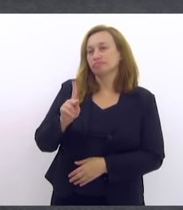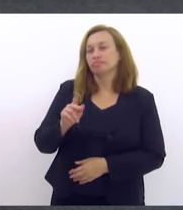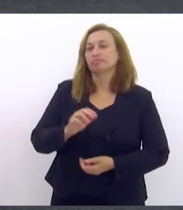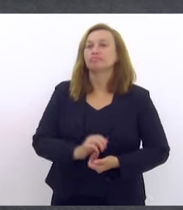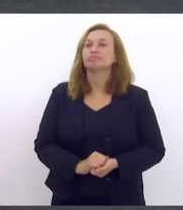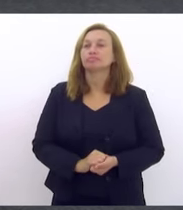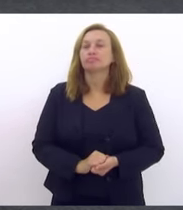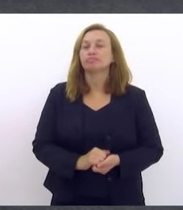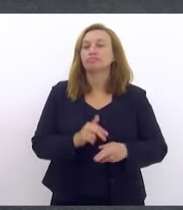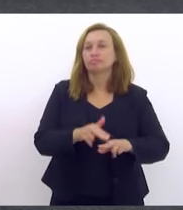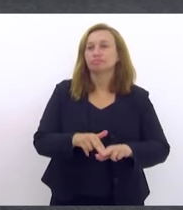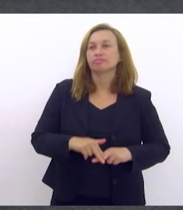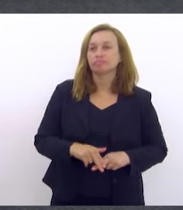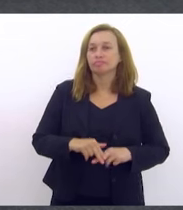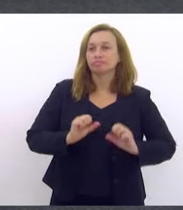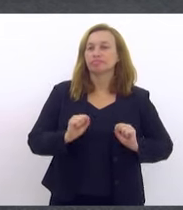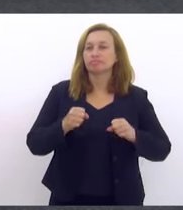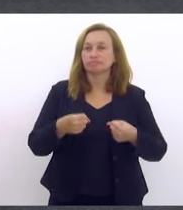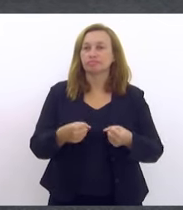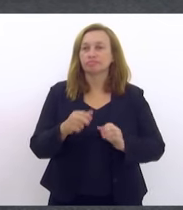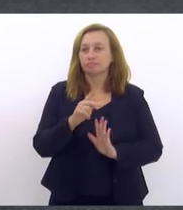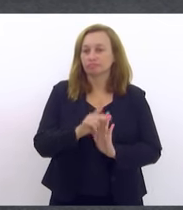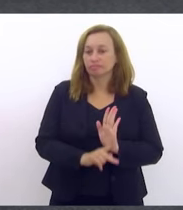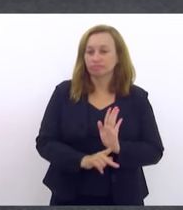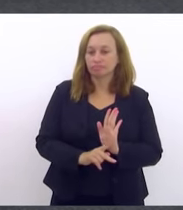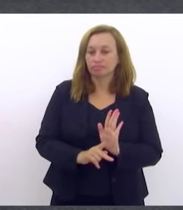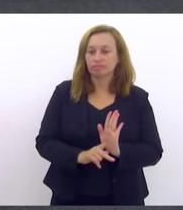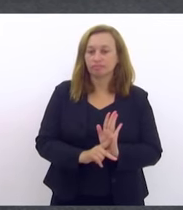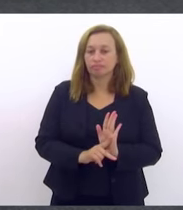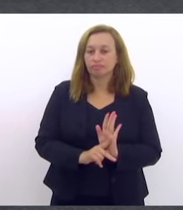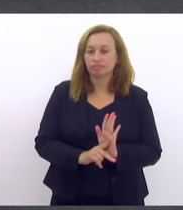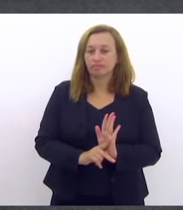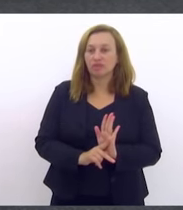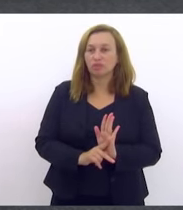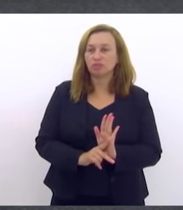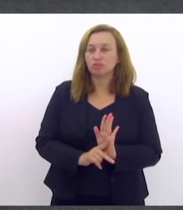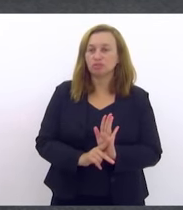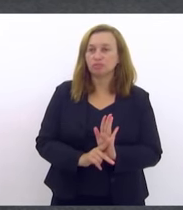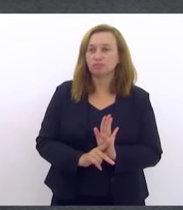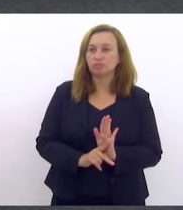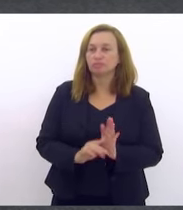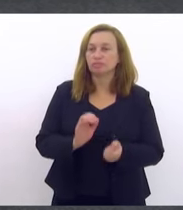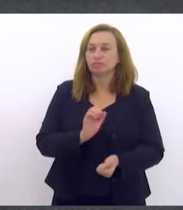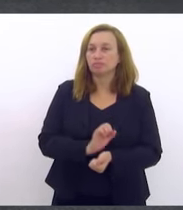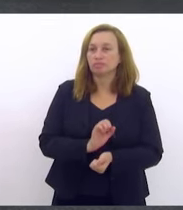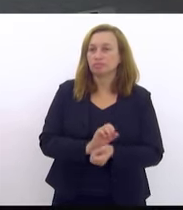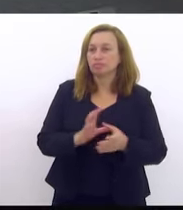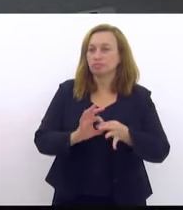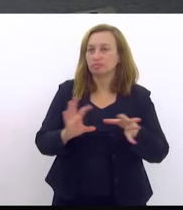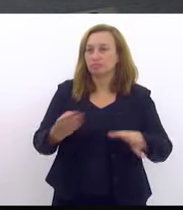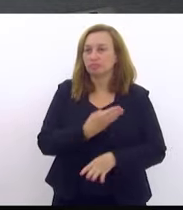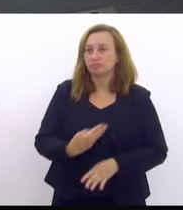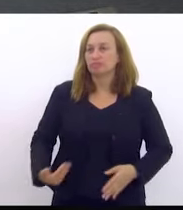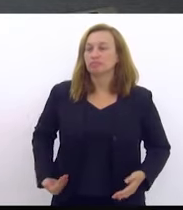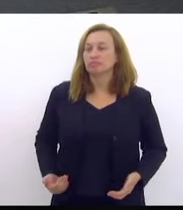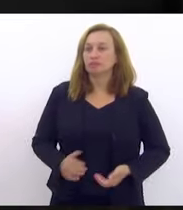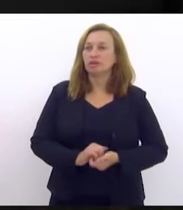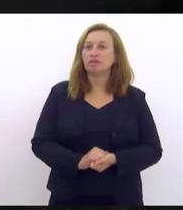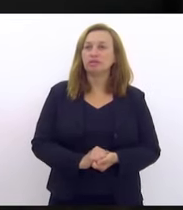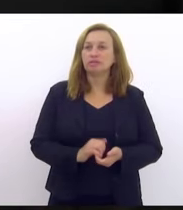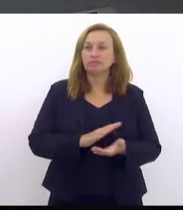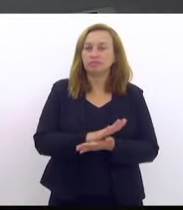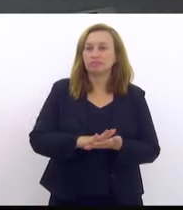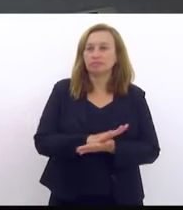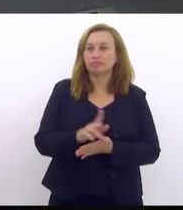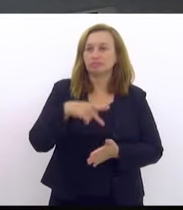Por isso, defendemos o projeto e vamos aguardar a posição do governador. Muito obrigado, senhor presidente. Nada mais